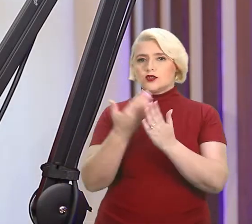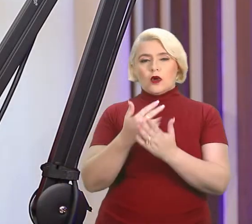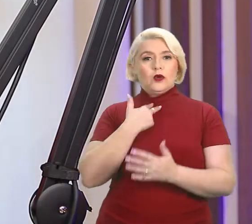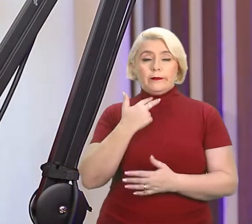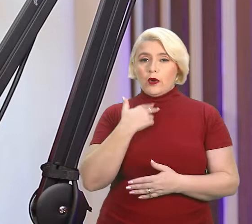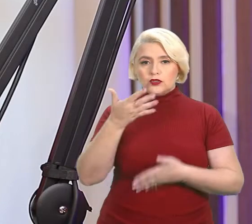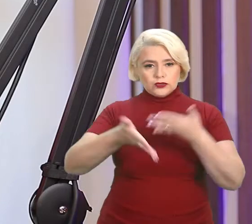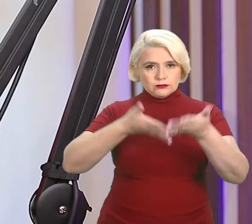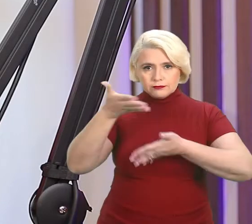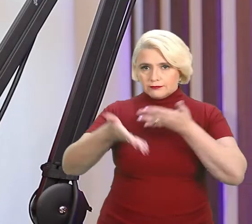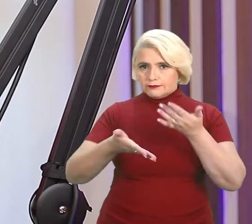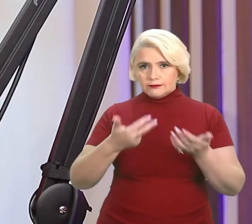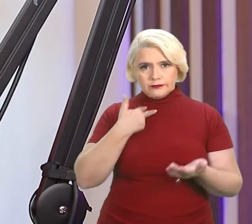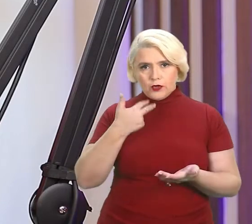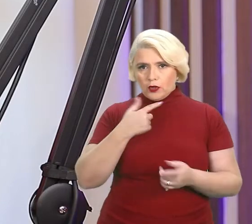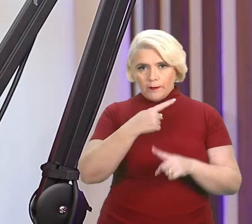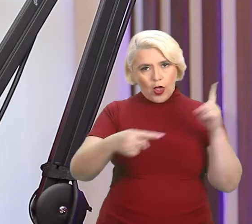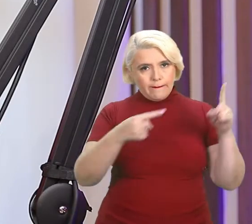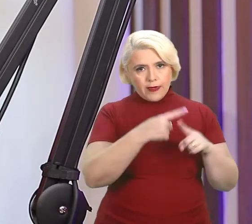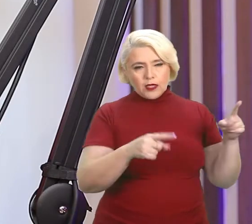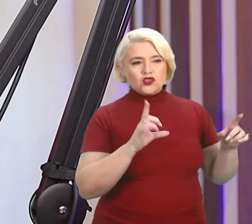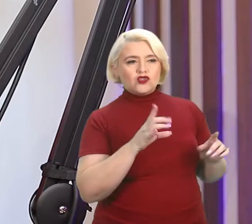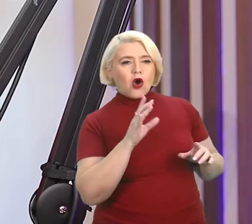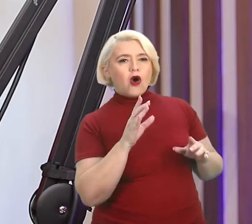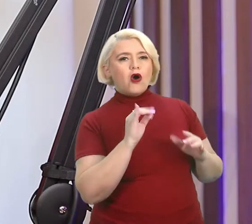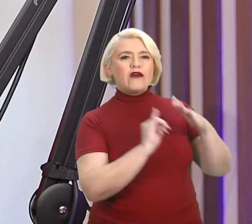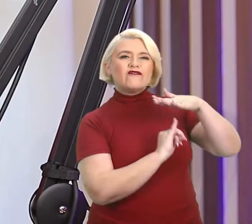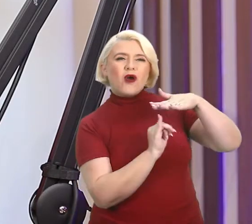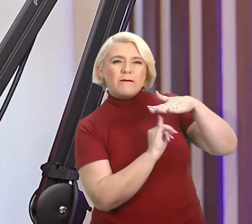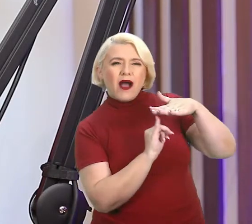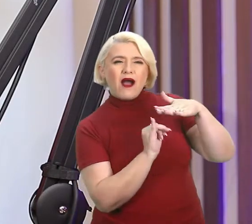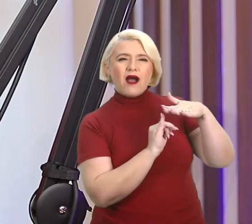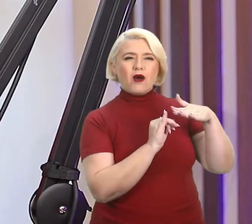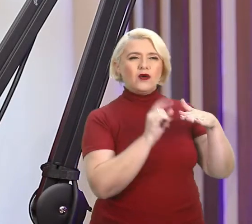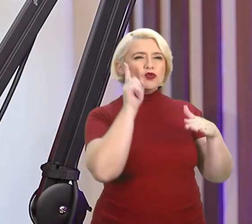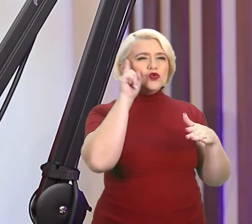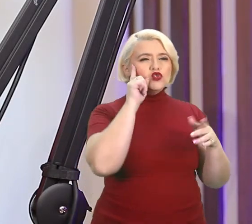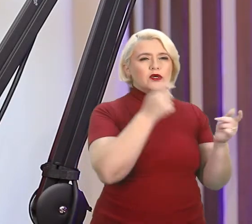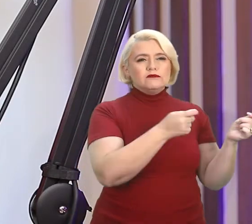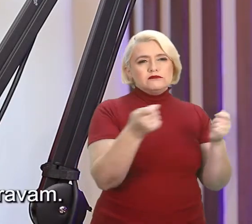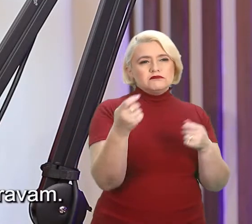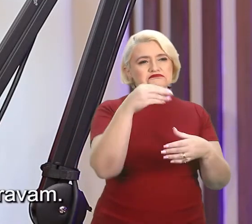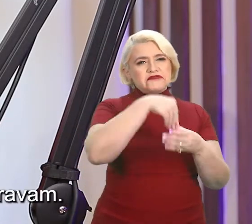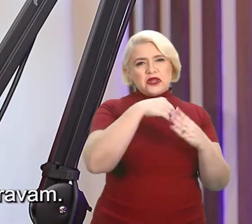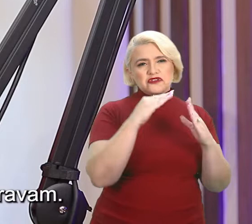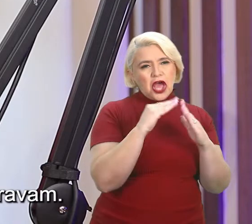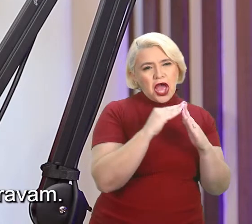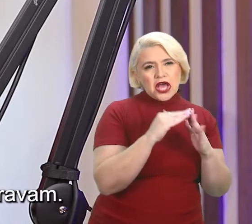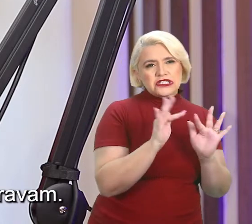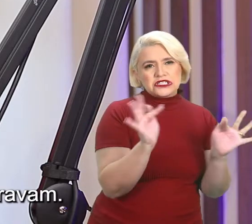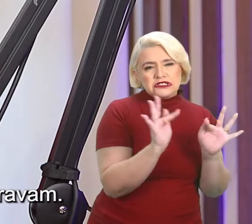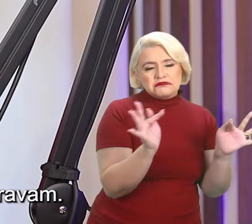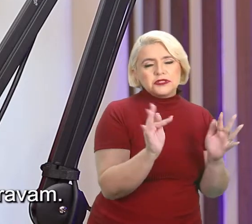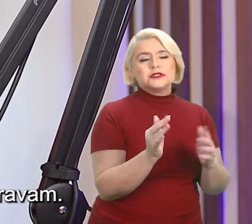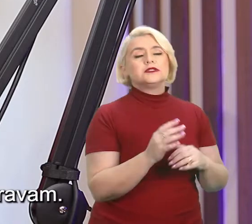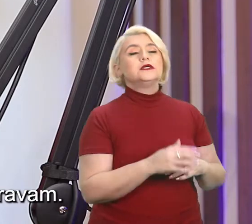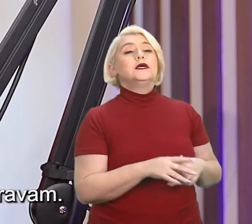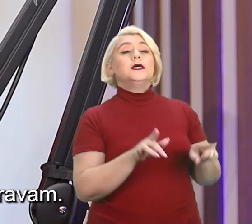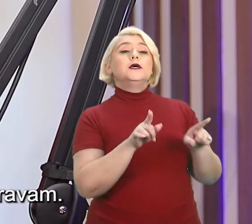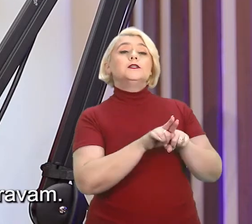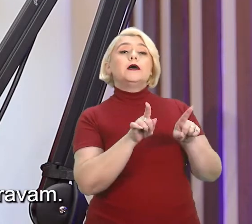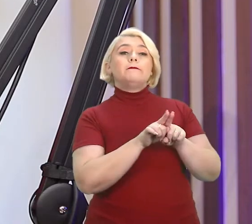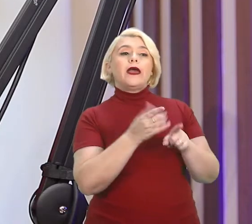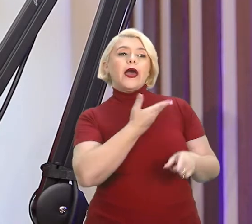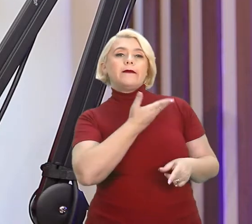isso. Era uma conversa informal no dia a dia delas, na família, né? E com os amigos surdos que